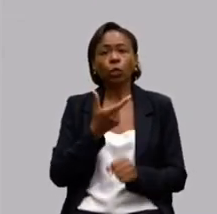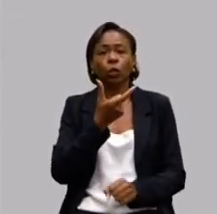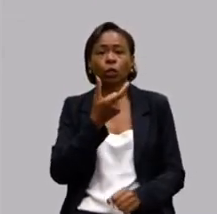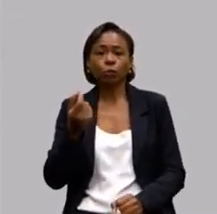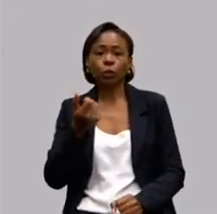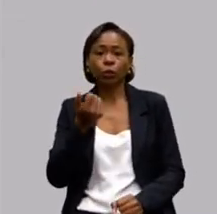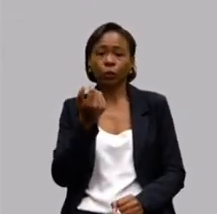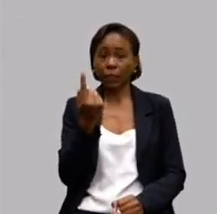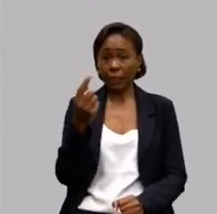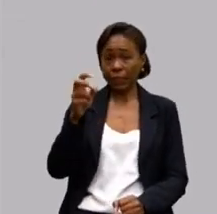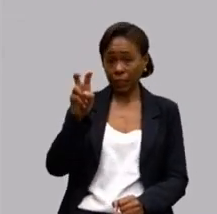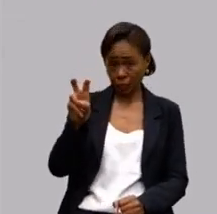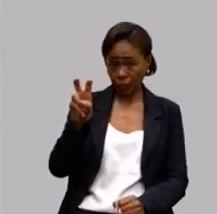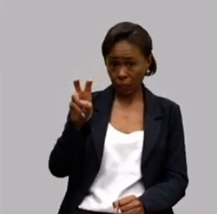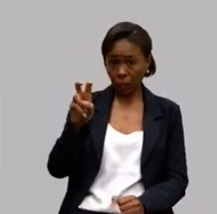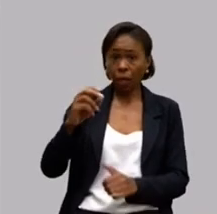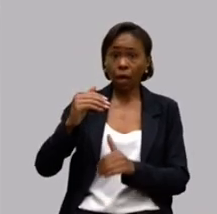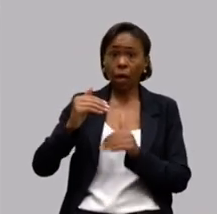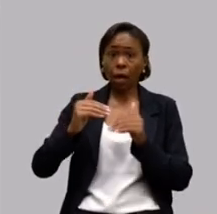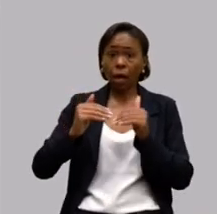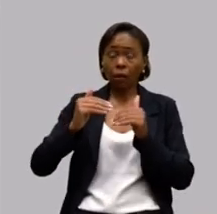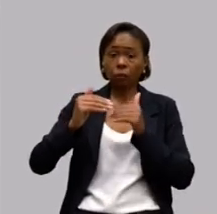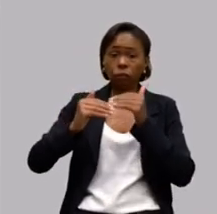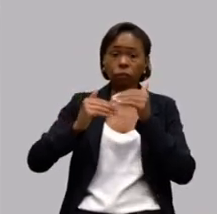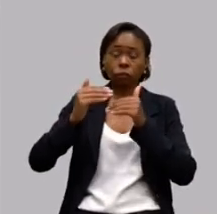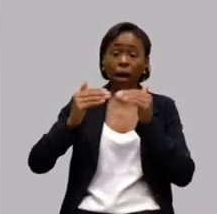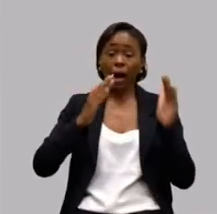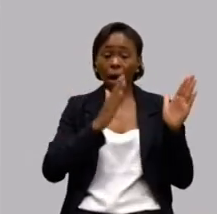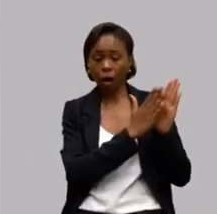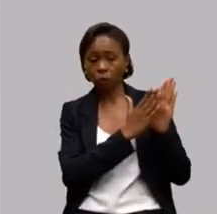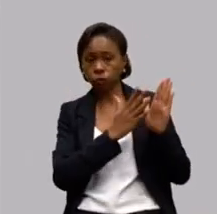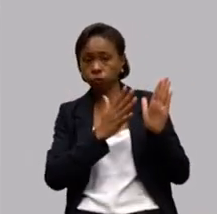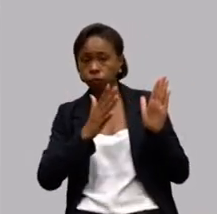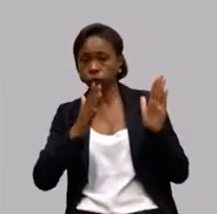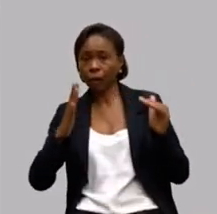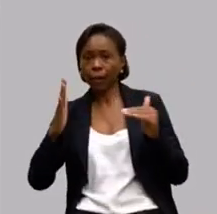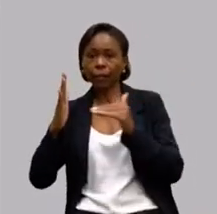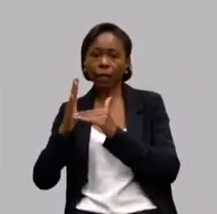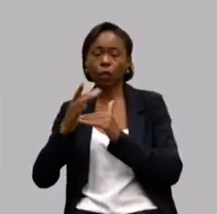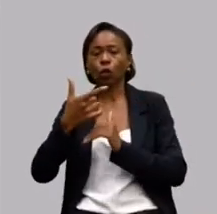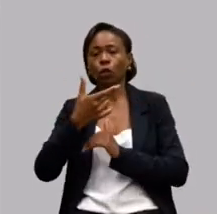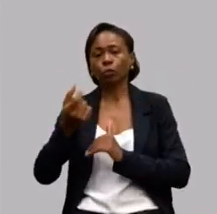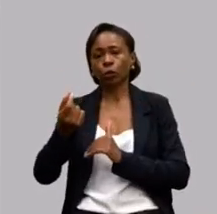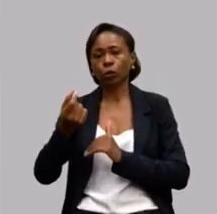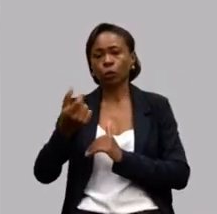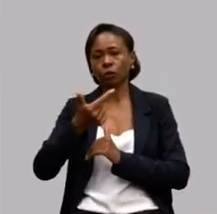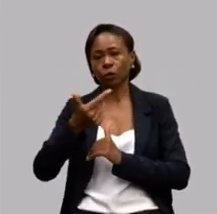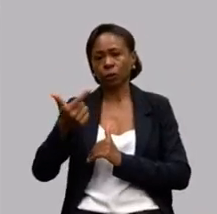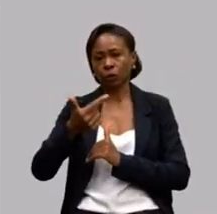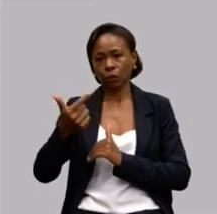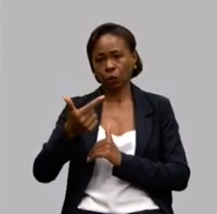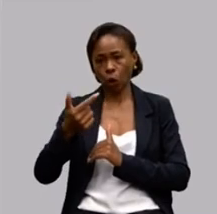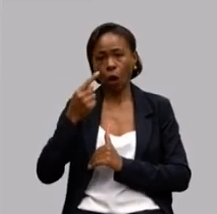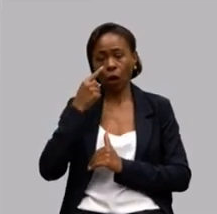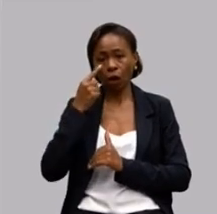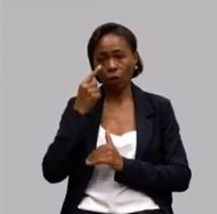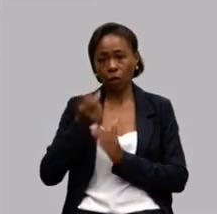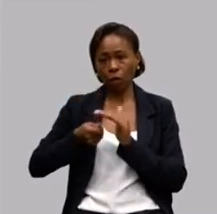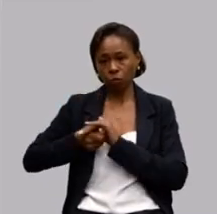e vem avançando até 2022. Olha o investimento com receita